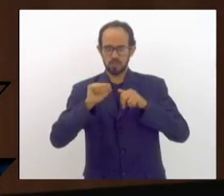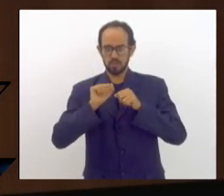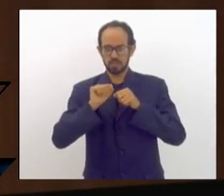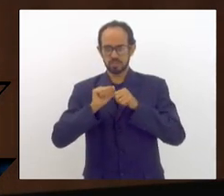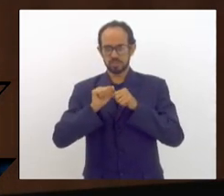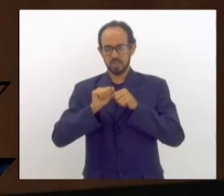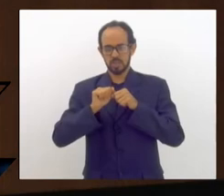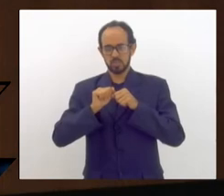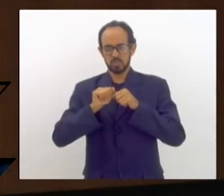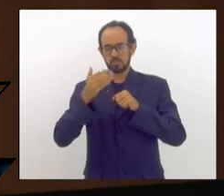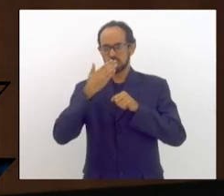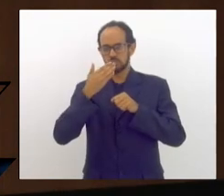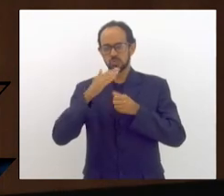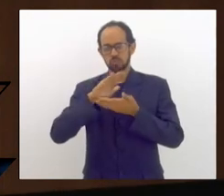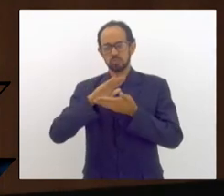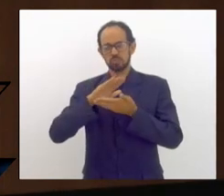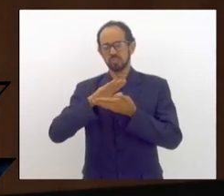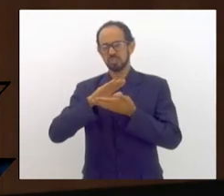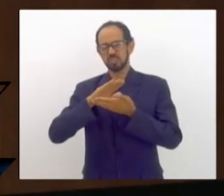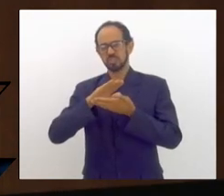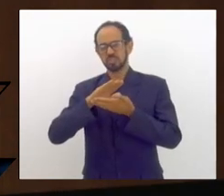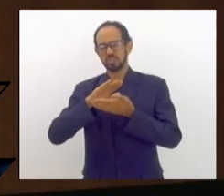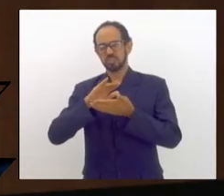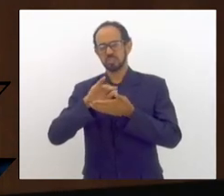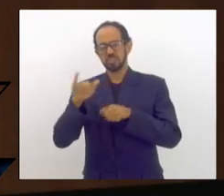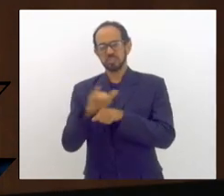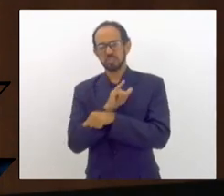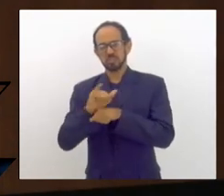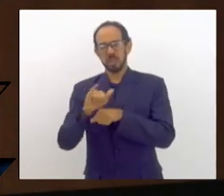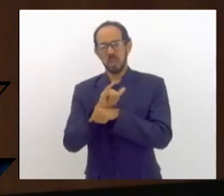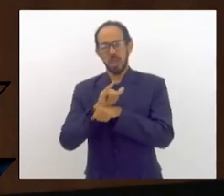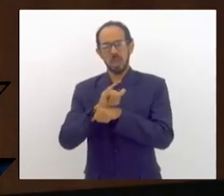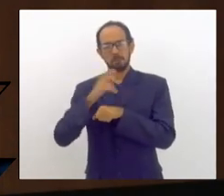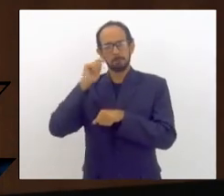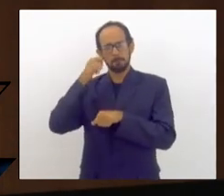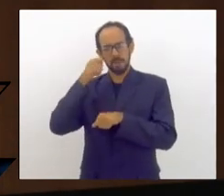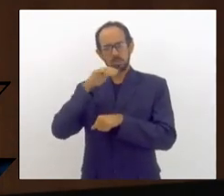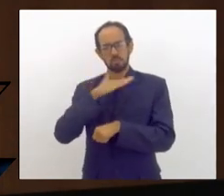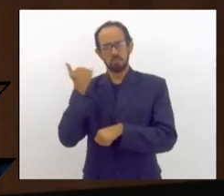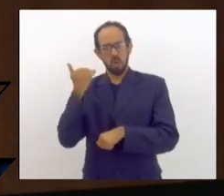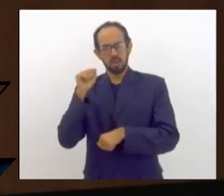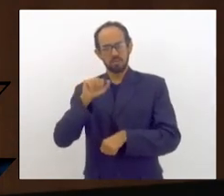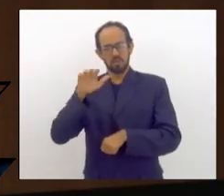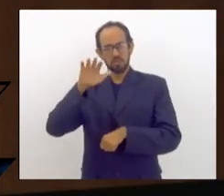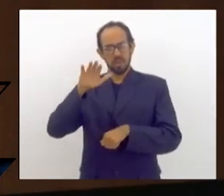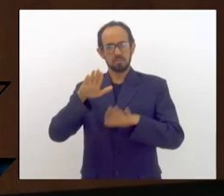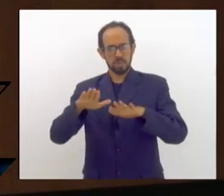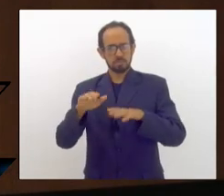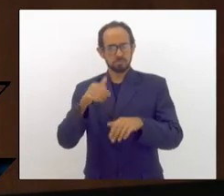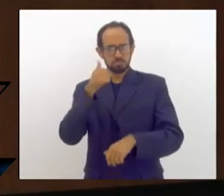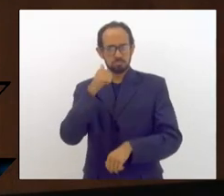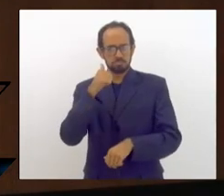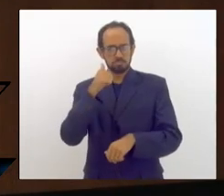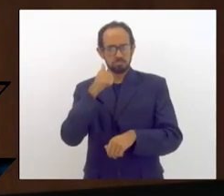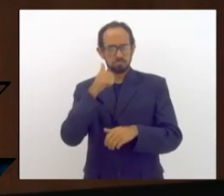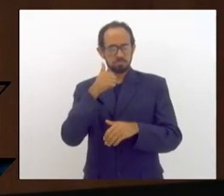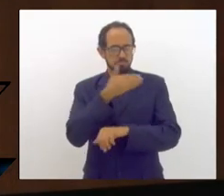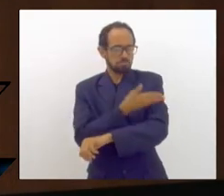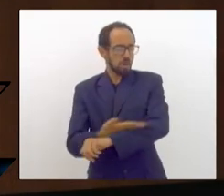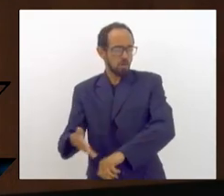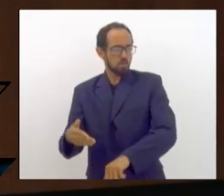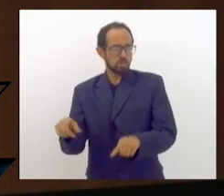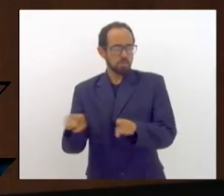discussão no plenário. A todo momento ela fala, preto morre na favela, mas morre branco também, pô. Qual a